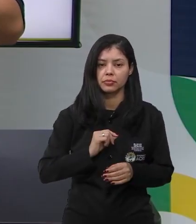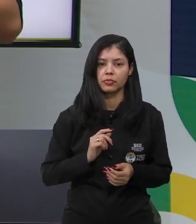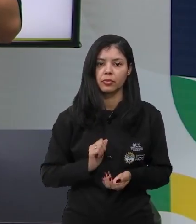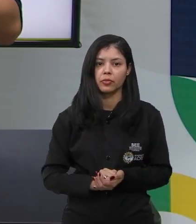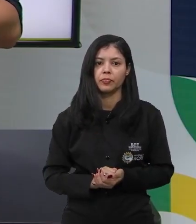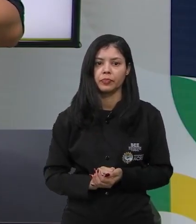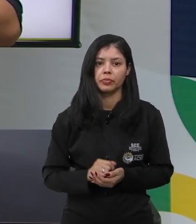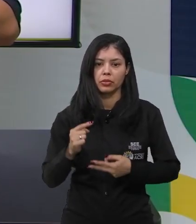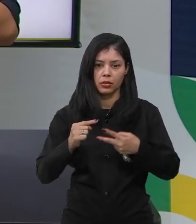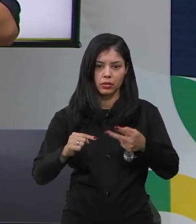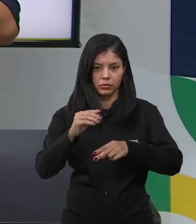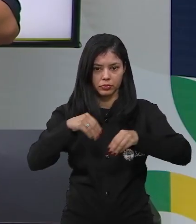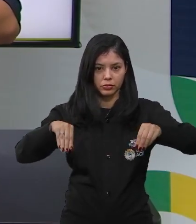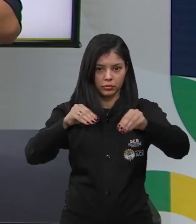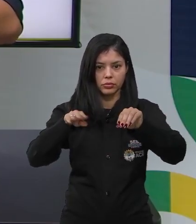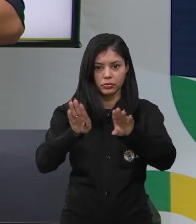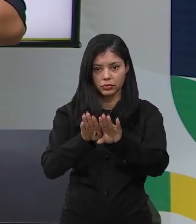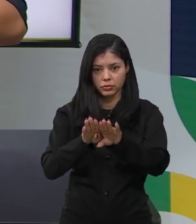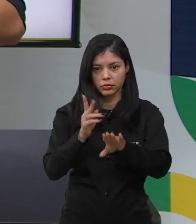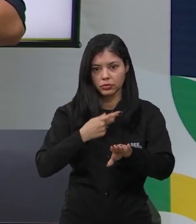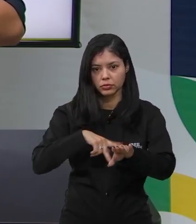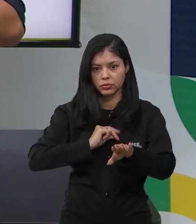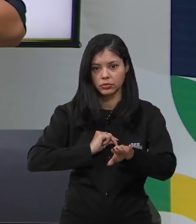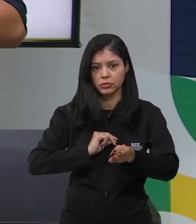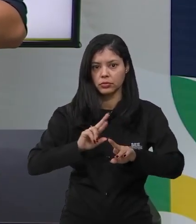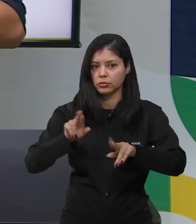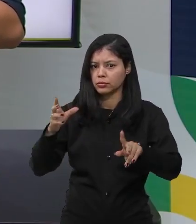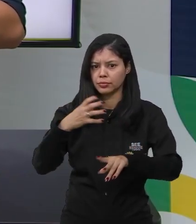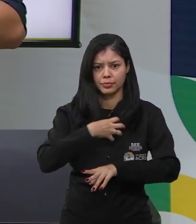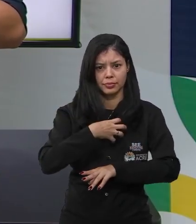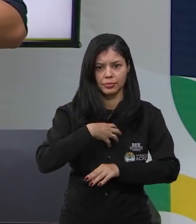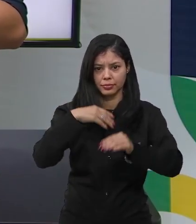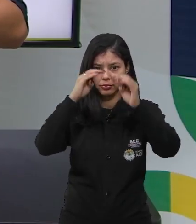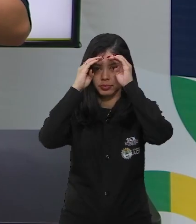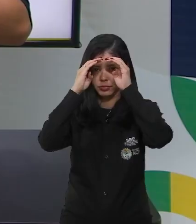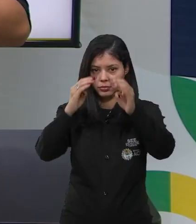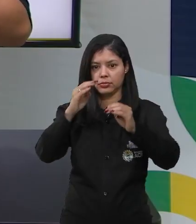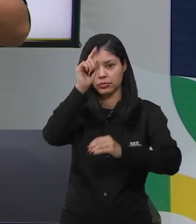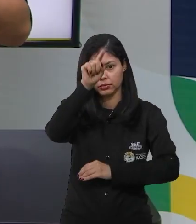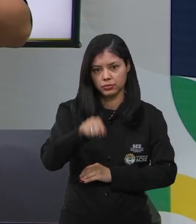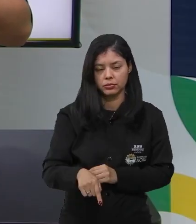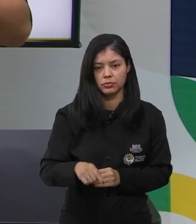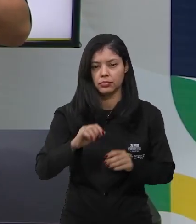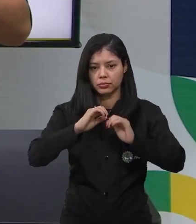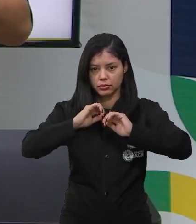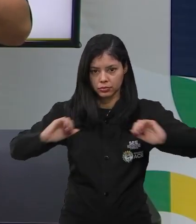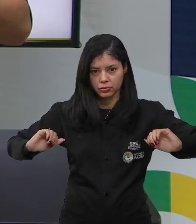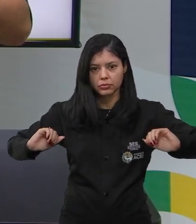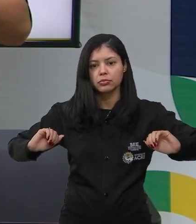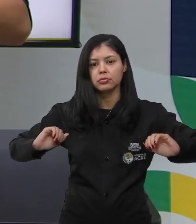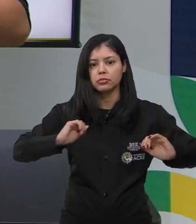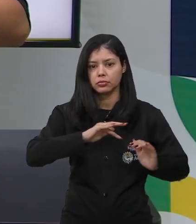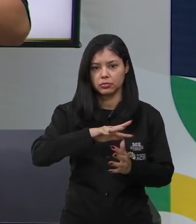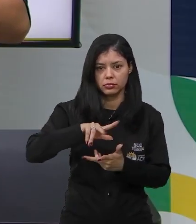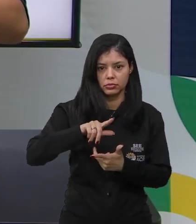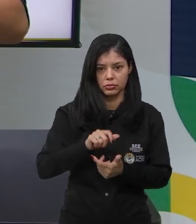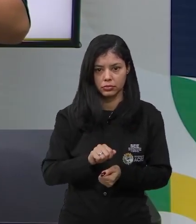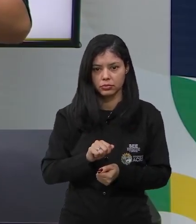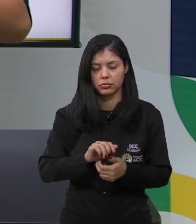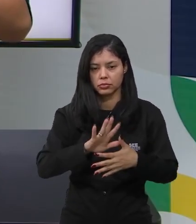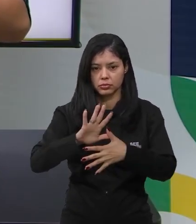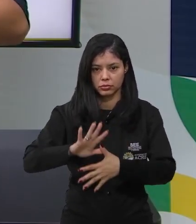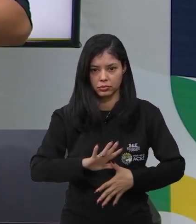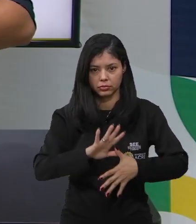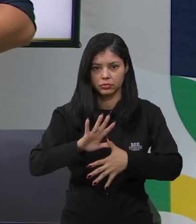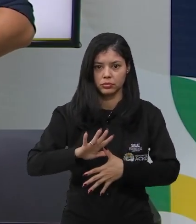domínio sobre os territórios portugueses. Então não fazia sentido obedecer uma linha que dividia o mundo ou a